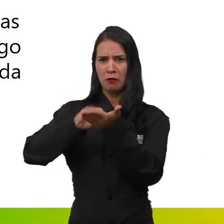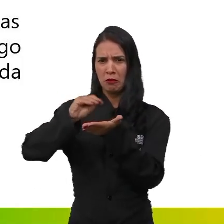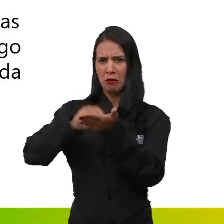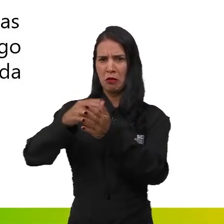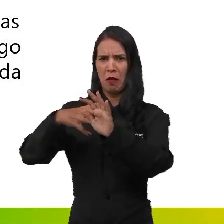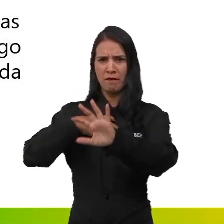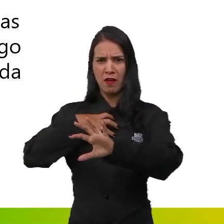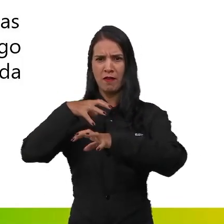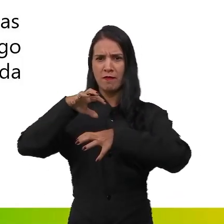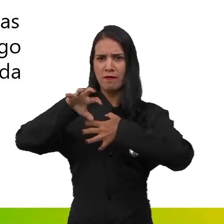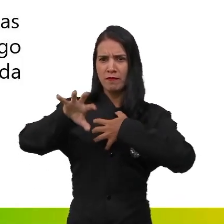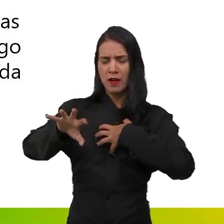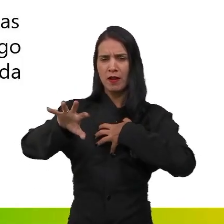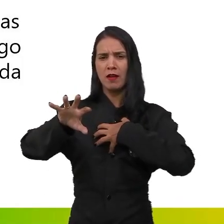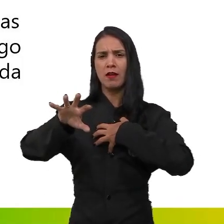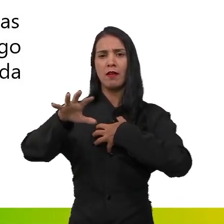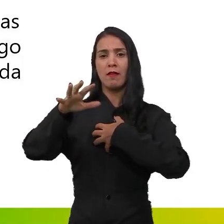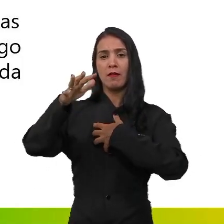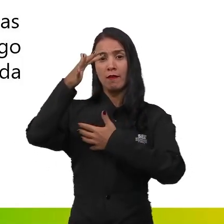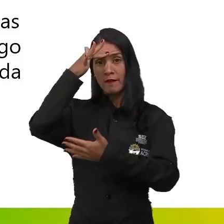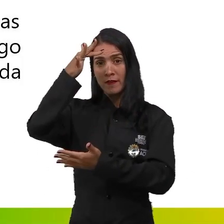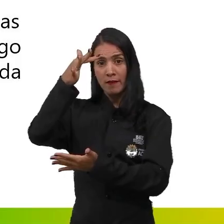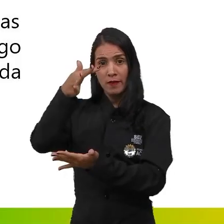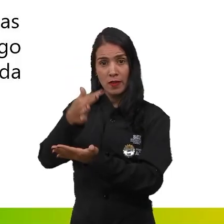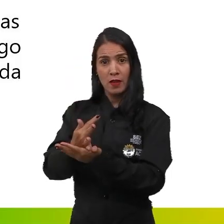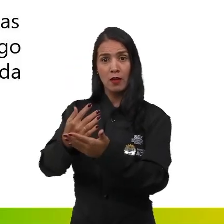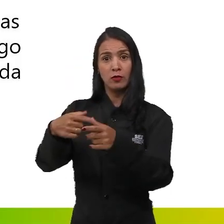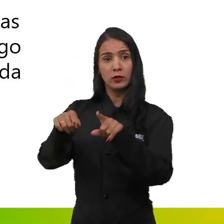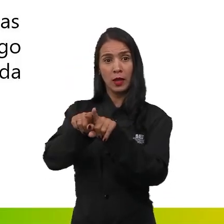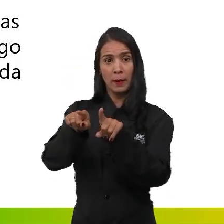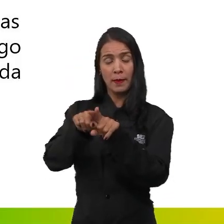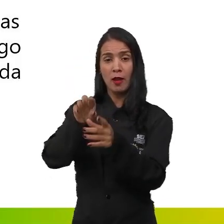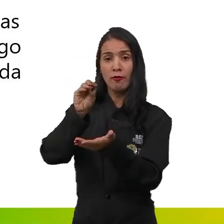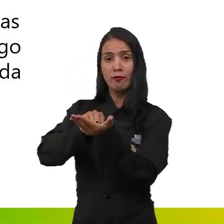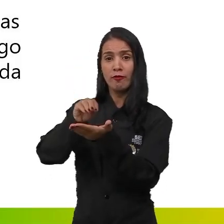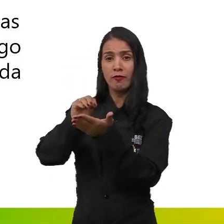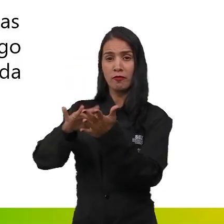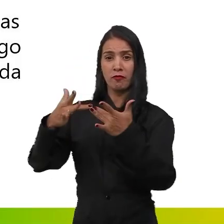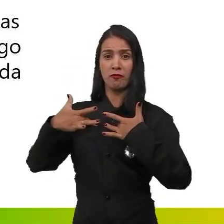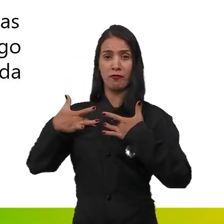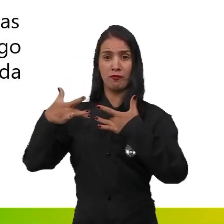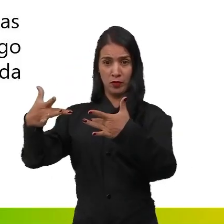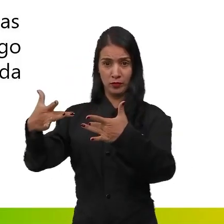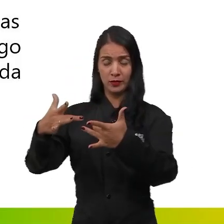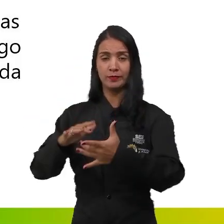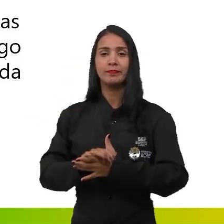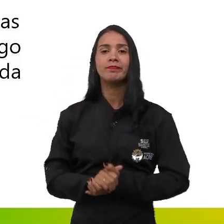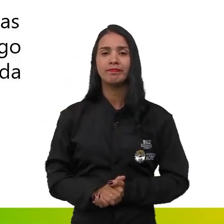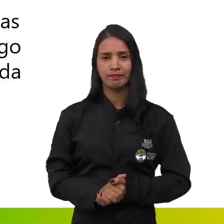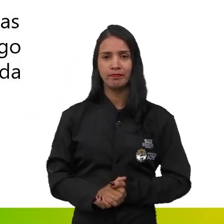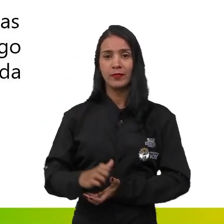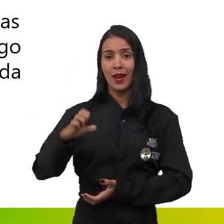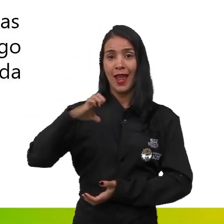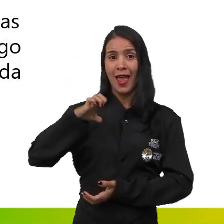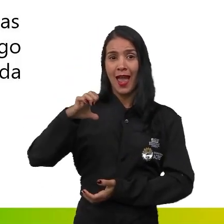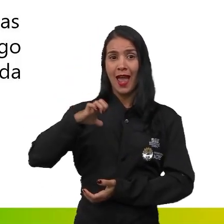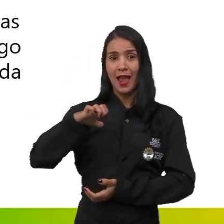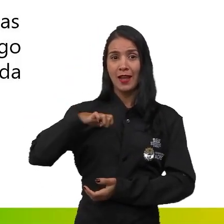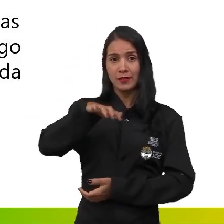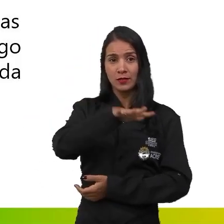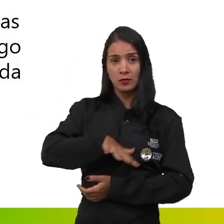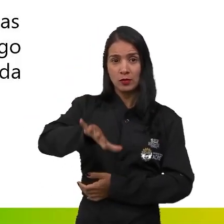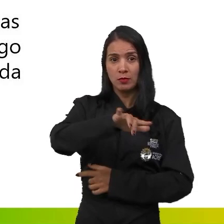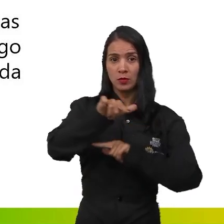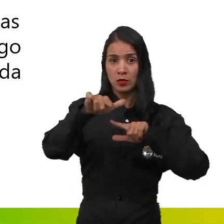falta de lealdade, falta de solidariedade. A ética no trabalho gera comportamentos positivos